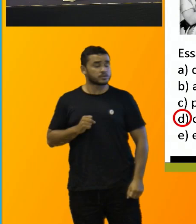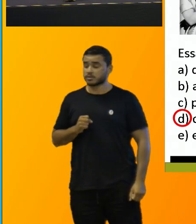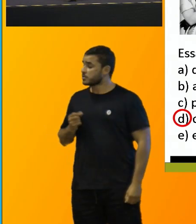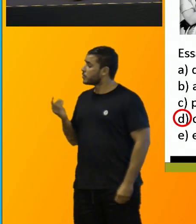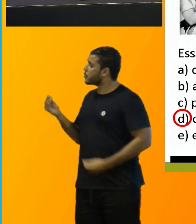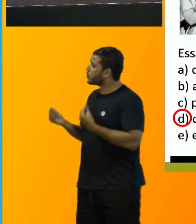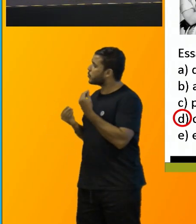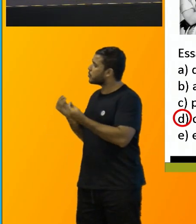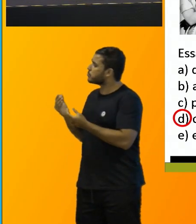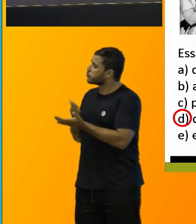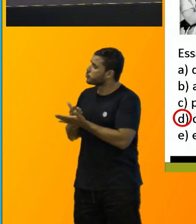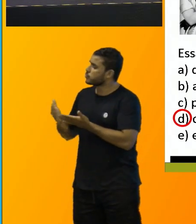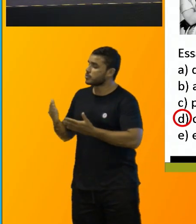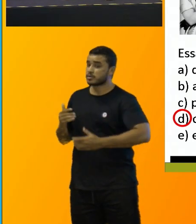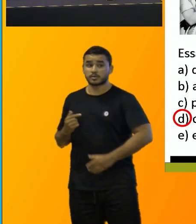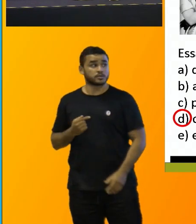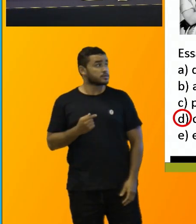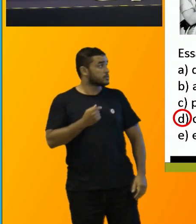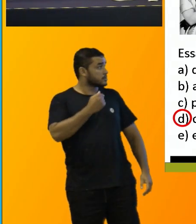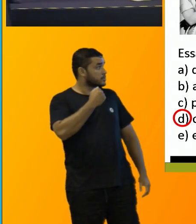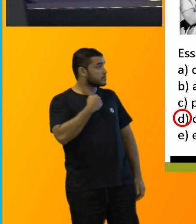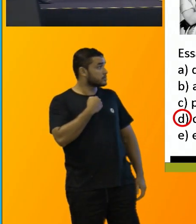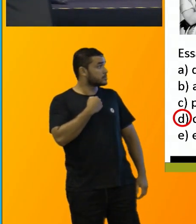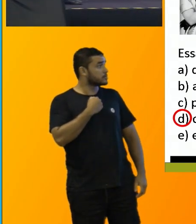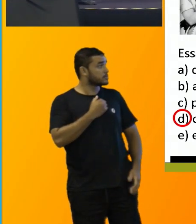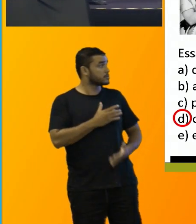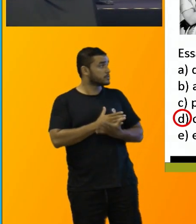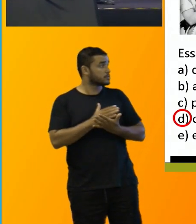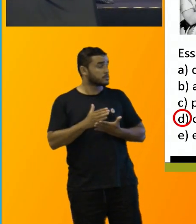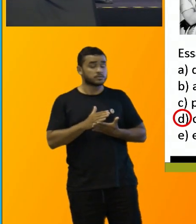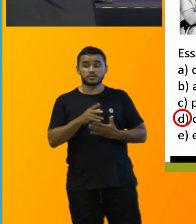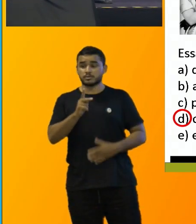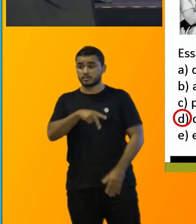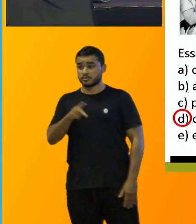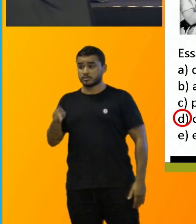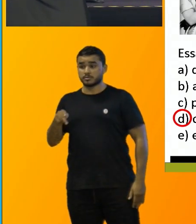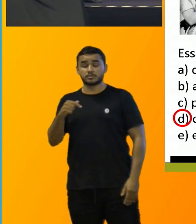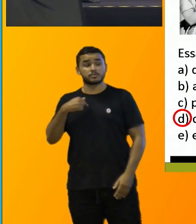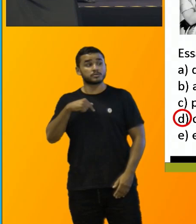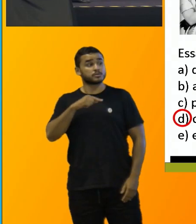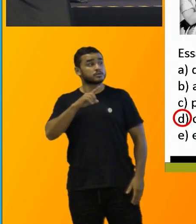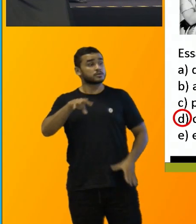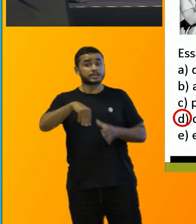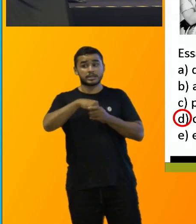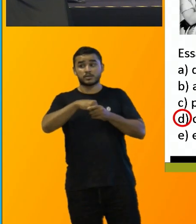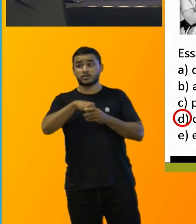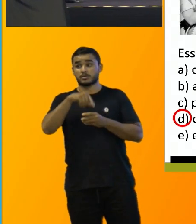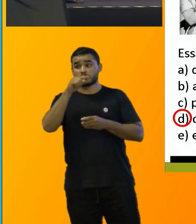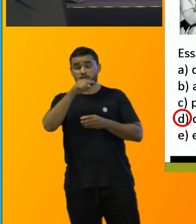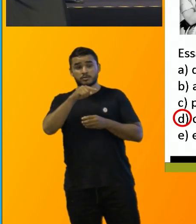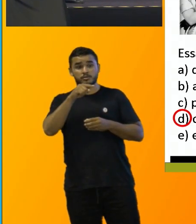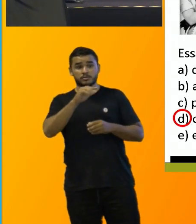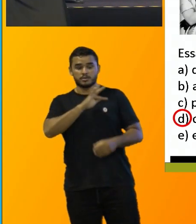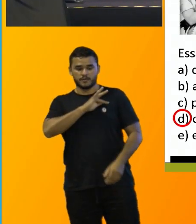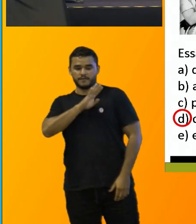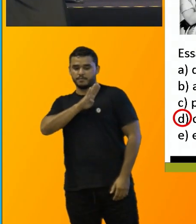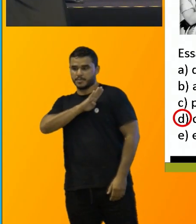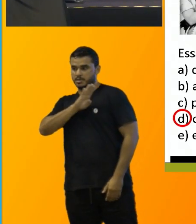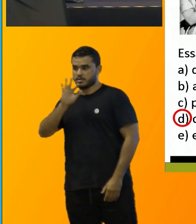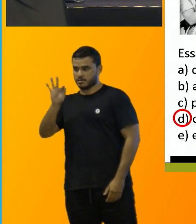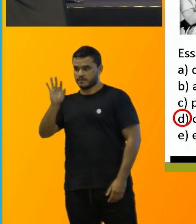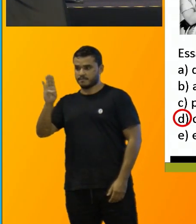se inspirou? Eu comecei o meu magistério dentro da Organização Educacional Farias